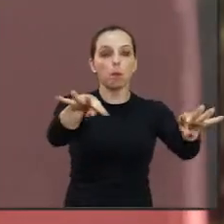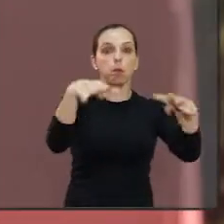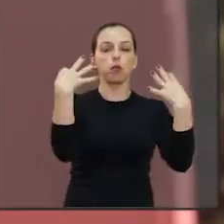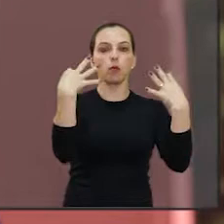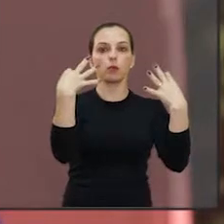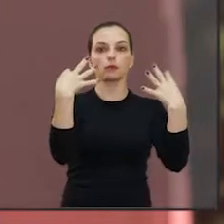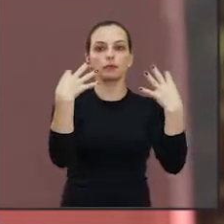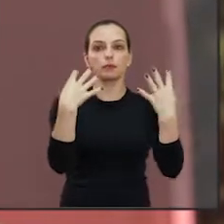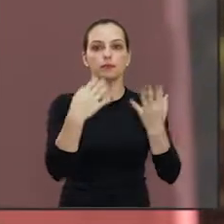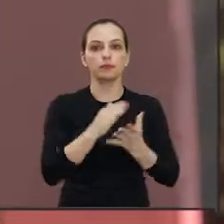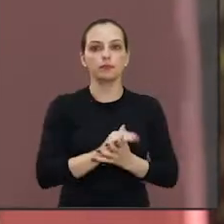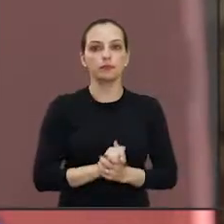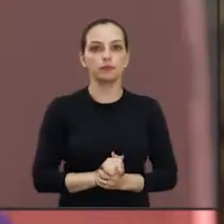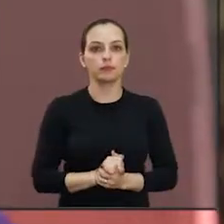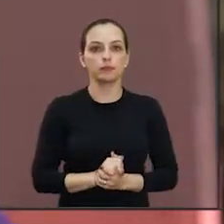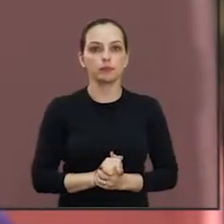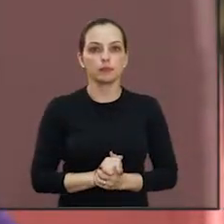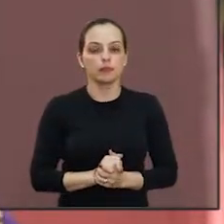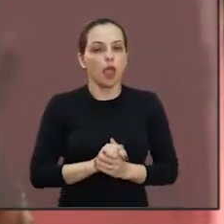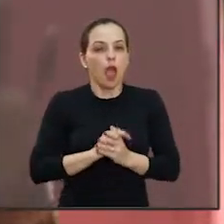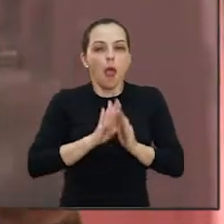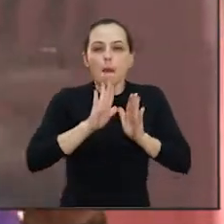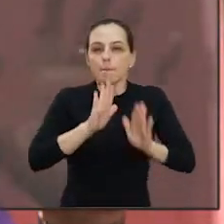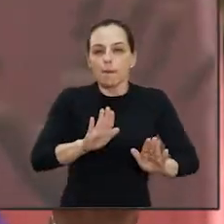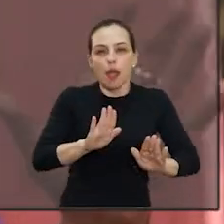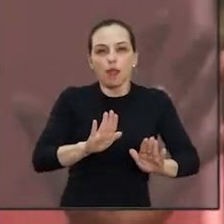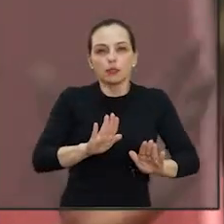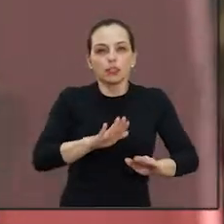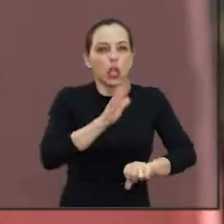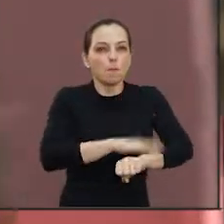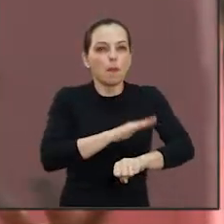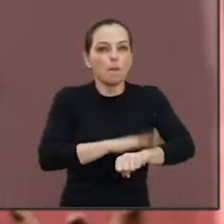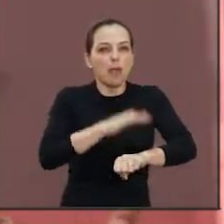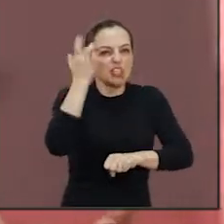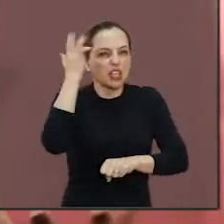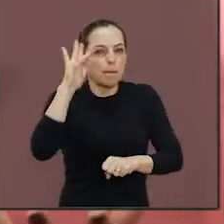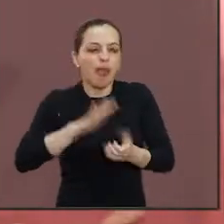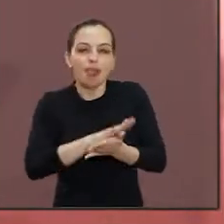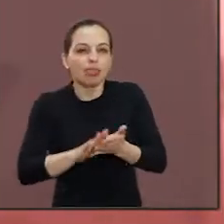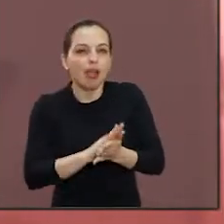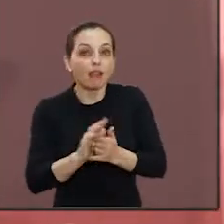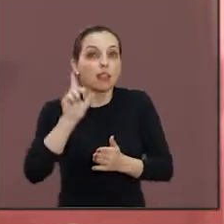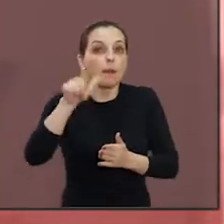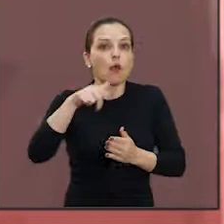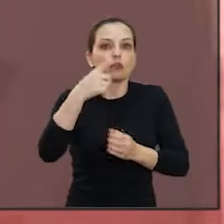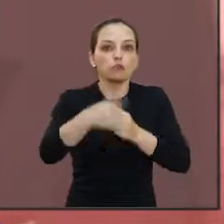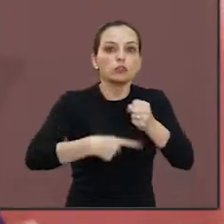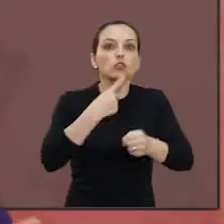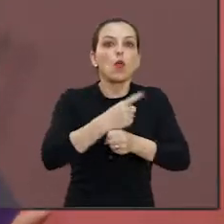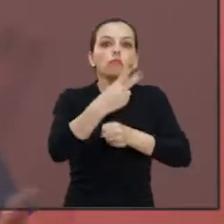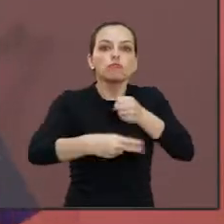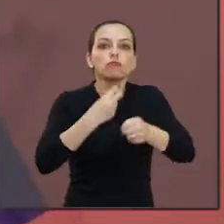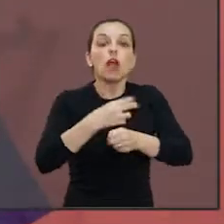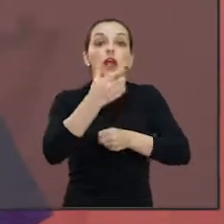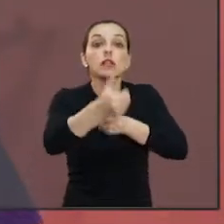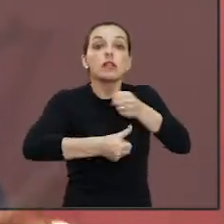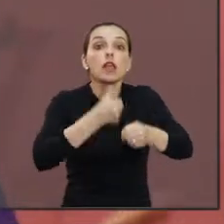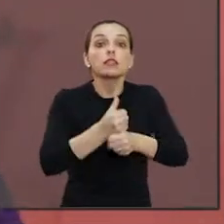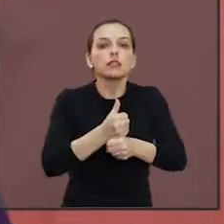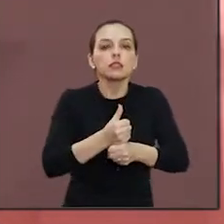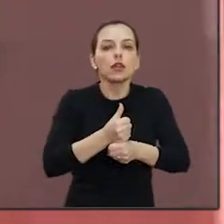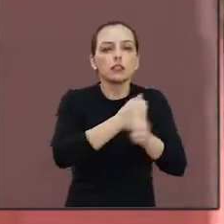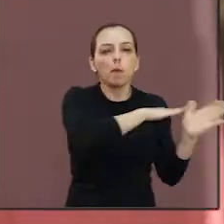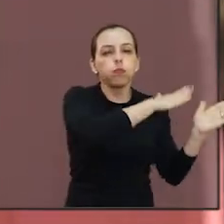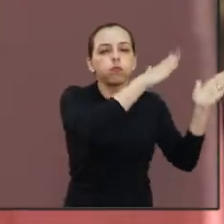eu sonho com as luzes acendendo, aquele monte de gente olhando e eu sem saber o que era. Acho que foi uns 5, 6 anos depois que eu fui entender que a